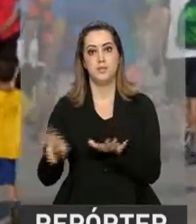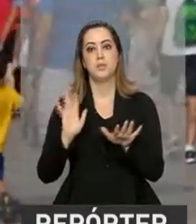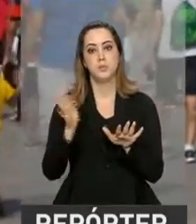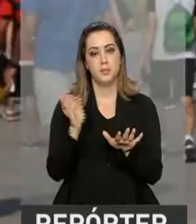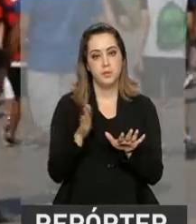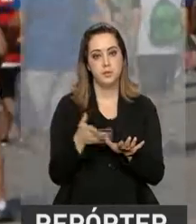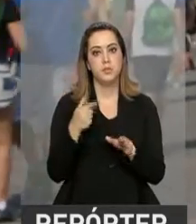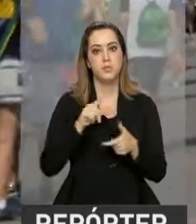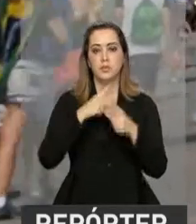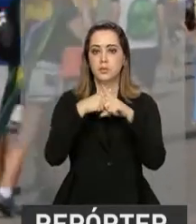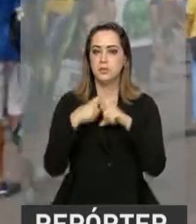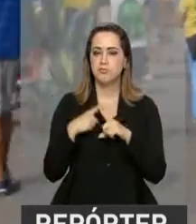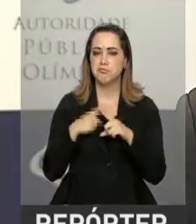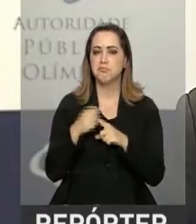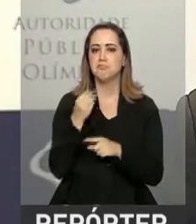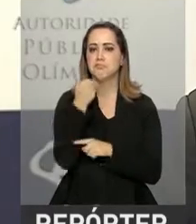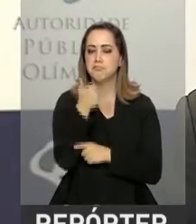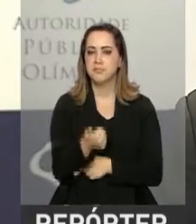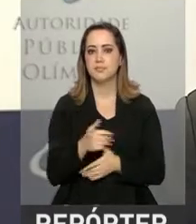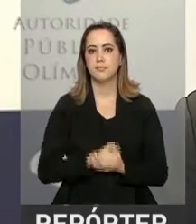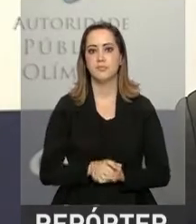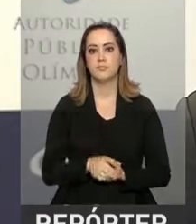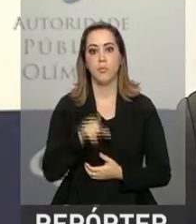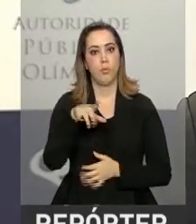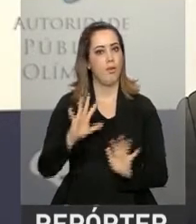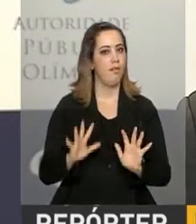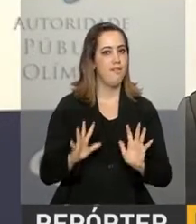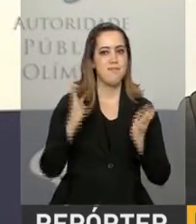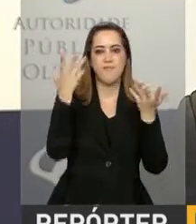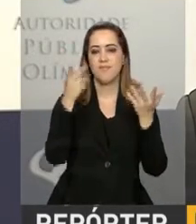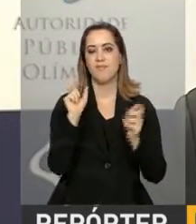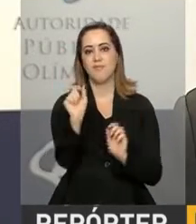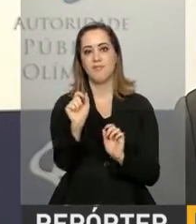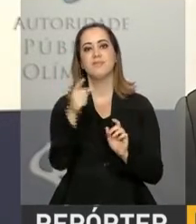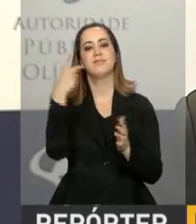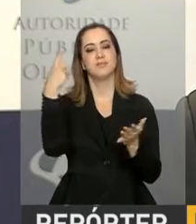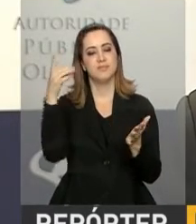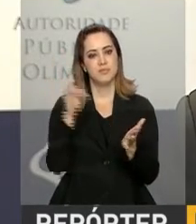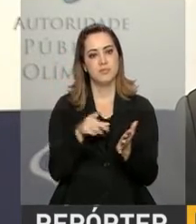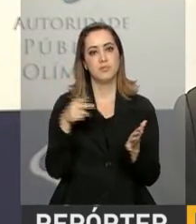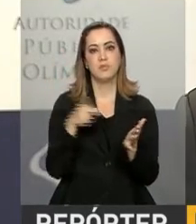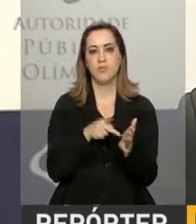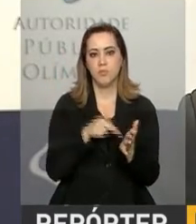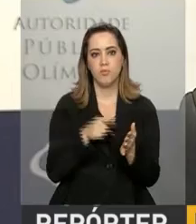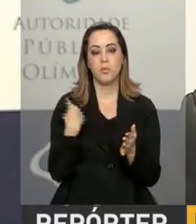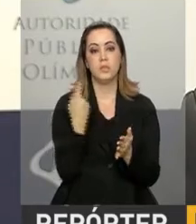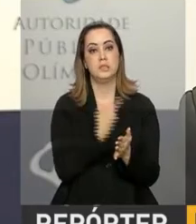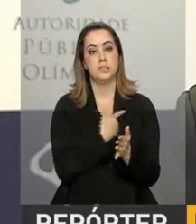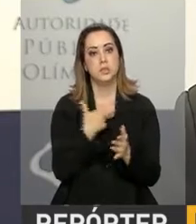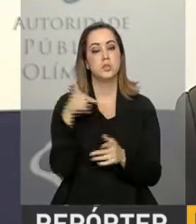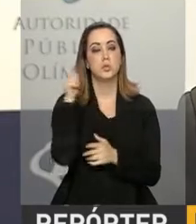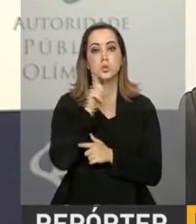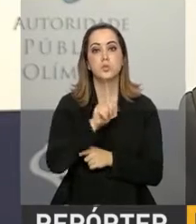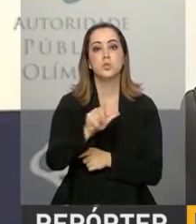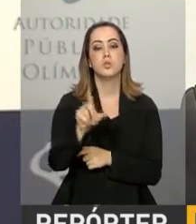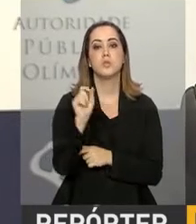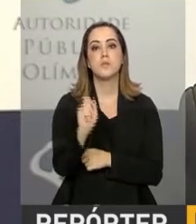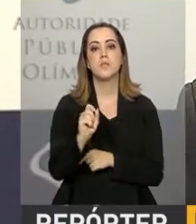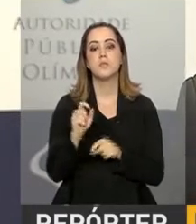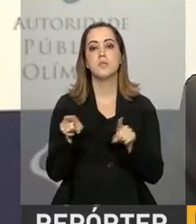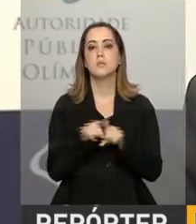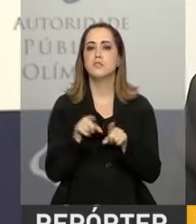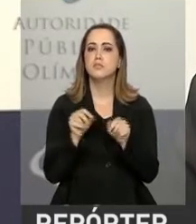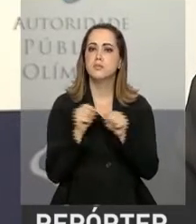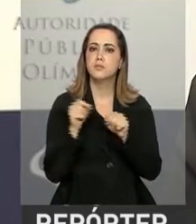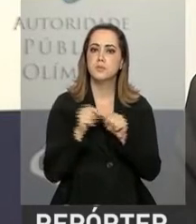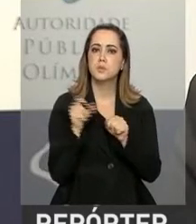competição, o balanço é positivo. Ela está sendo um sucesso pleno e a gente está conseguindo alcançar aquilo que